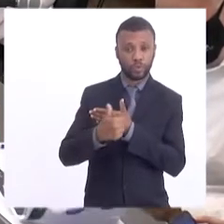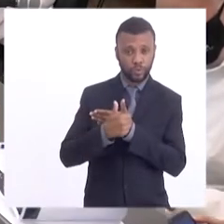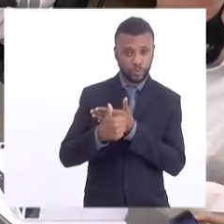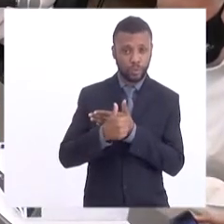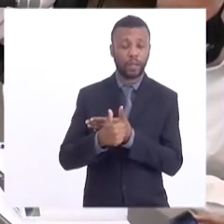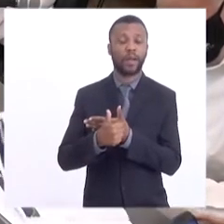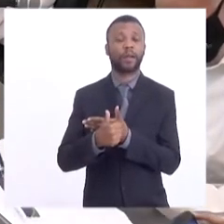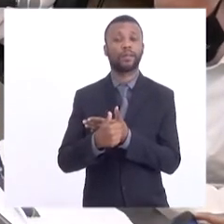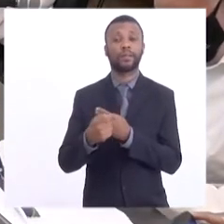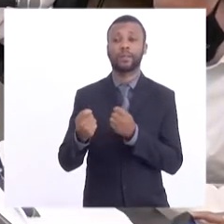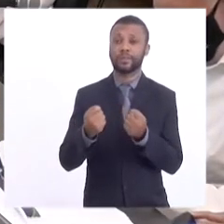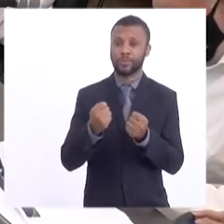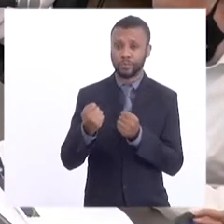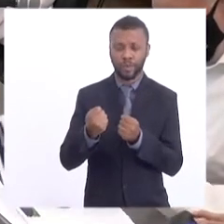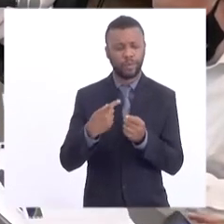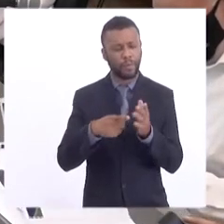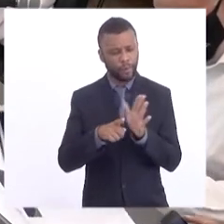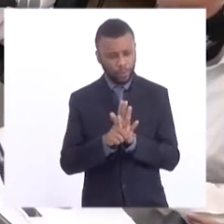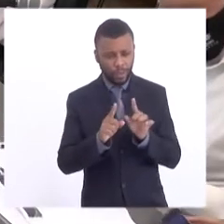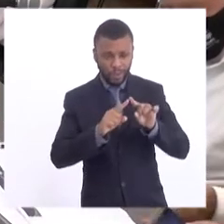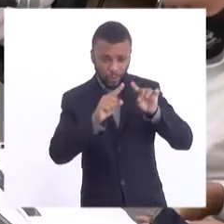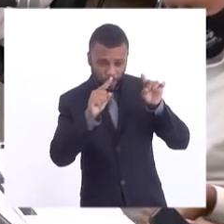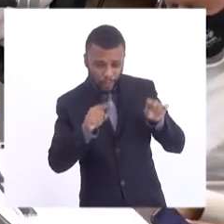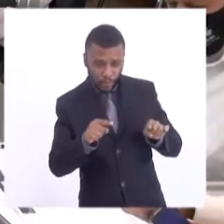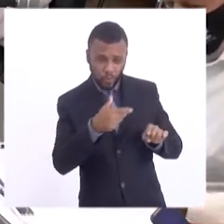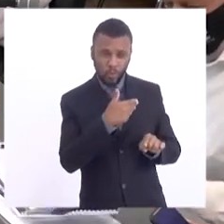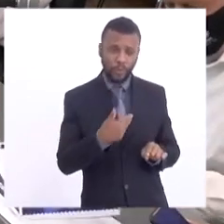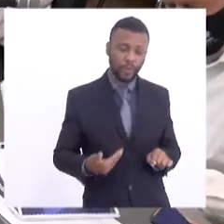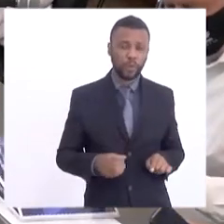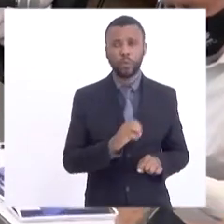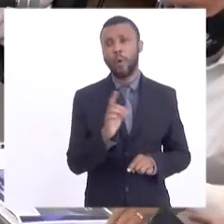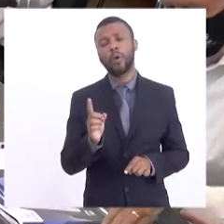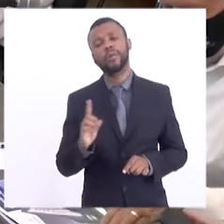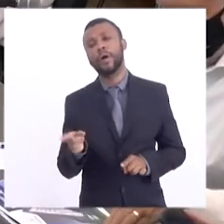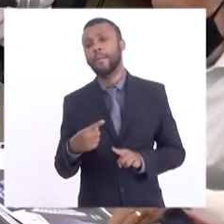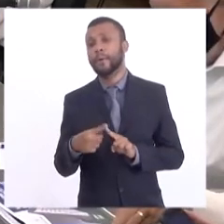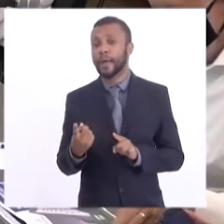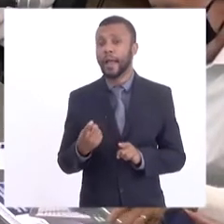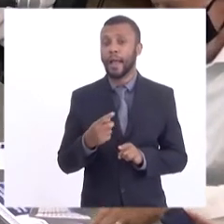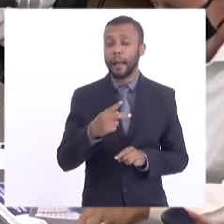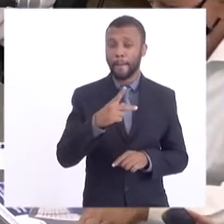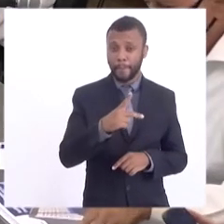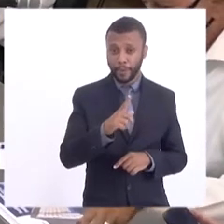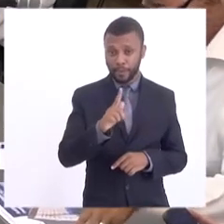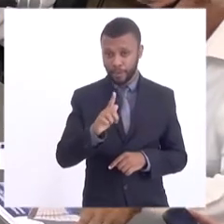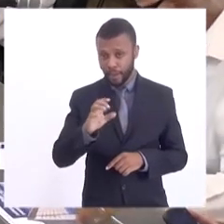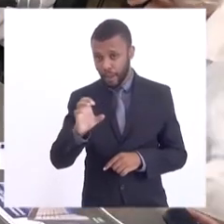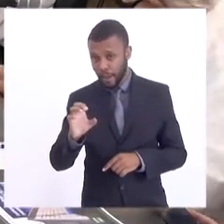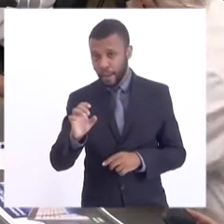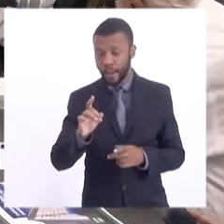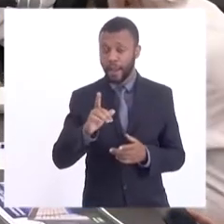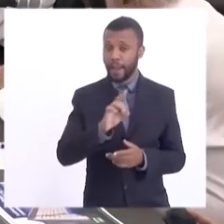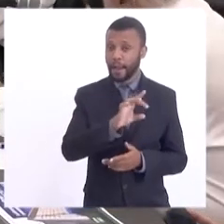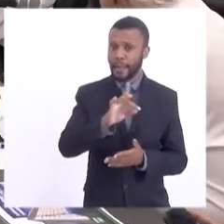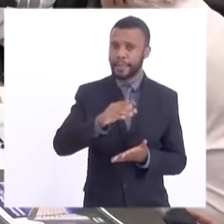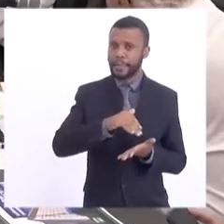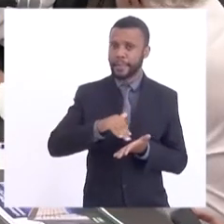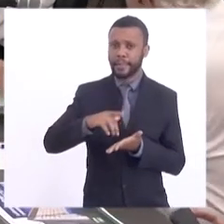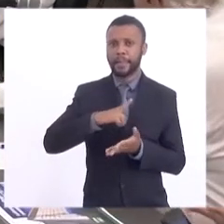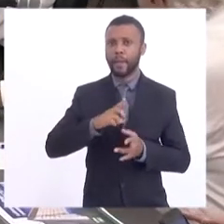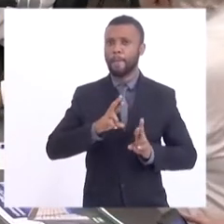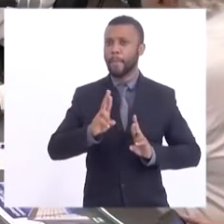cada órgãos são os servidores do Estado o nome de Sarandi que em cada as procuradorias do Bruno cada secretaria tem um procurador